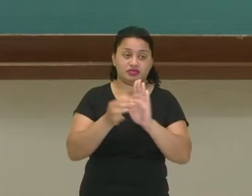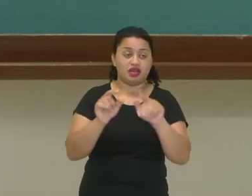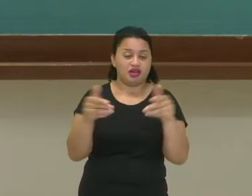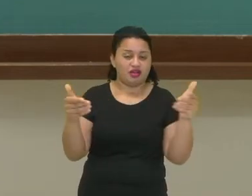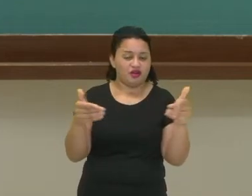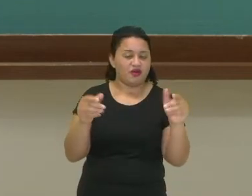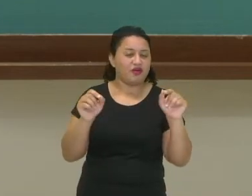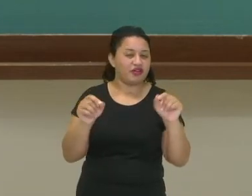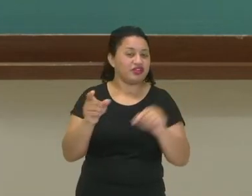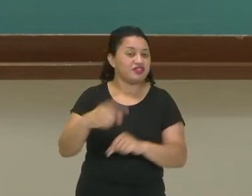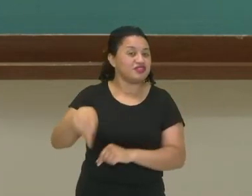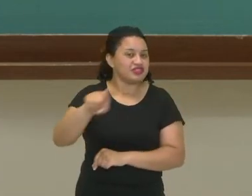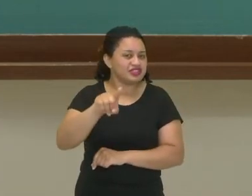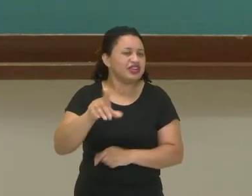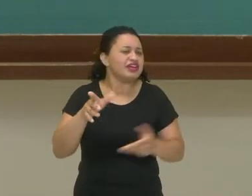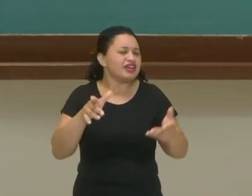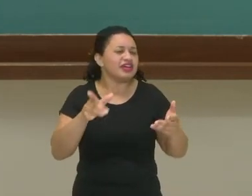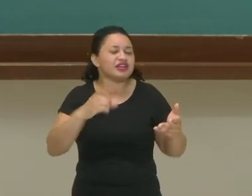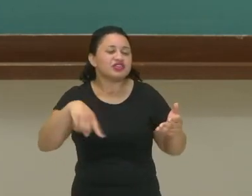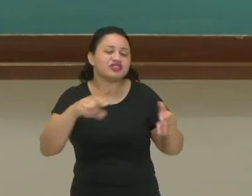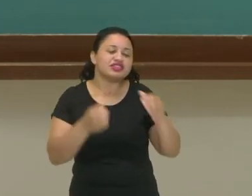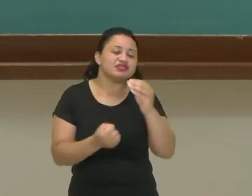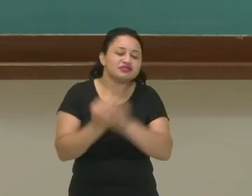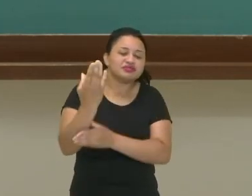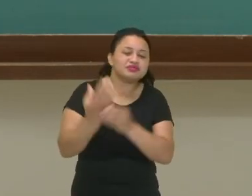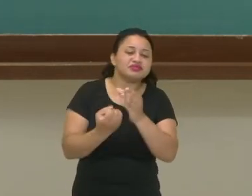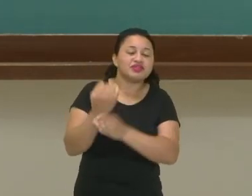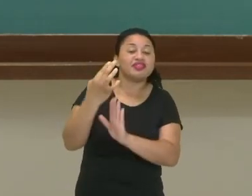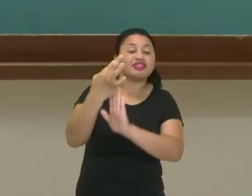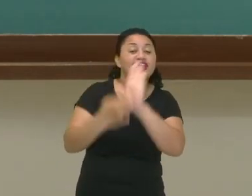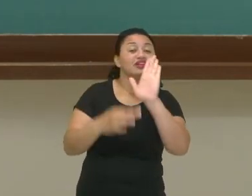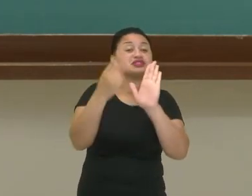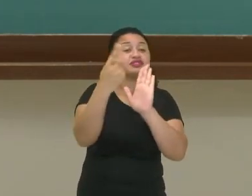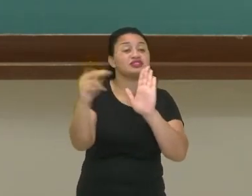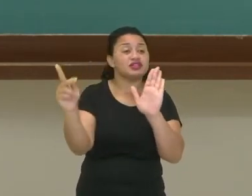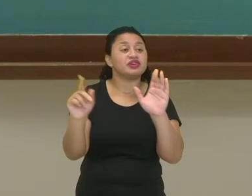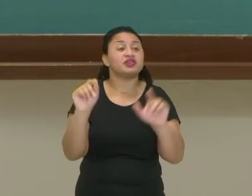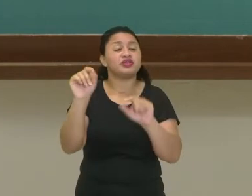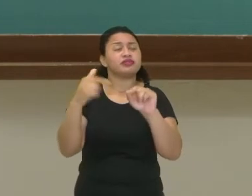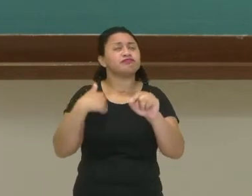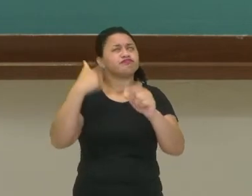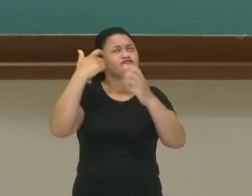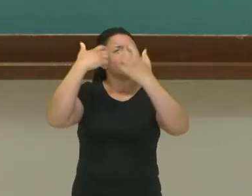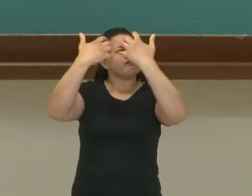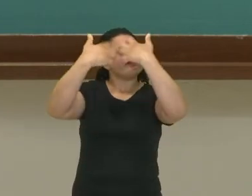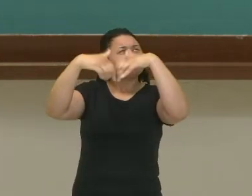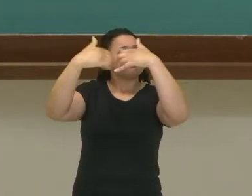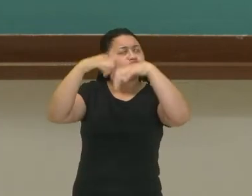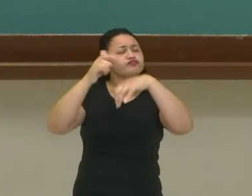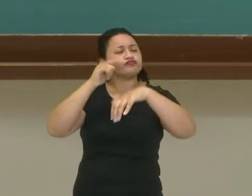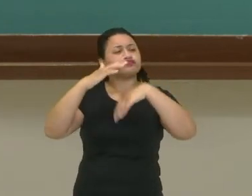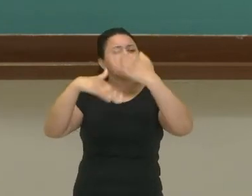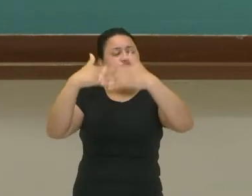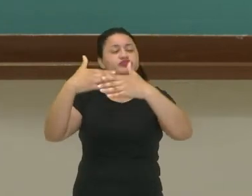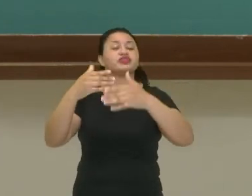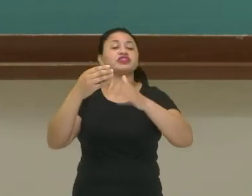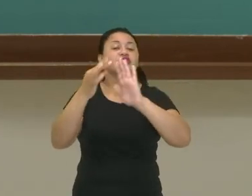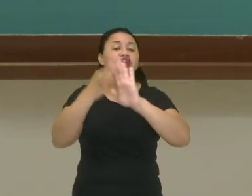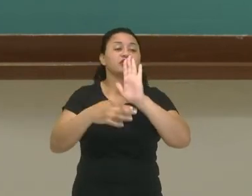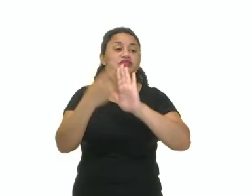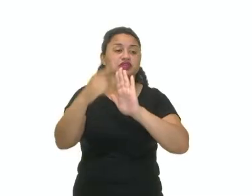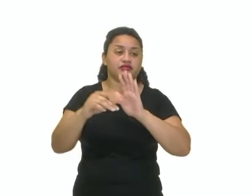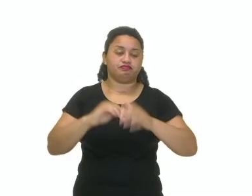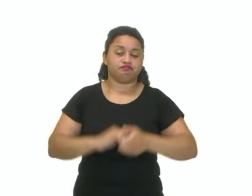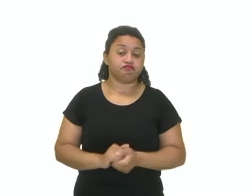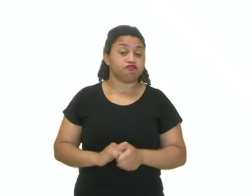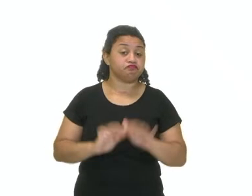é com vocês. Eu quero que vocês produzam o seu texto. Quero que vocês raciocinem para desenvolver a sua própria produção.